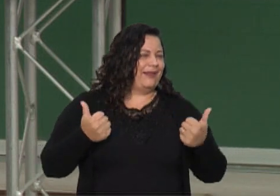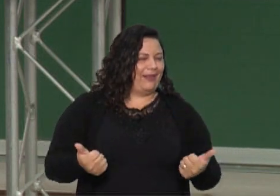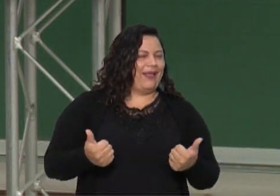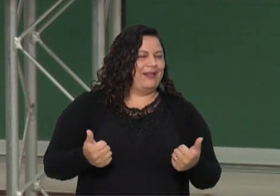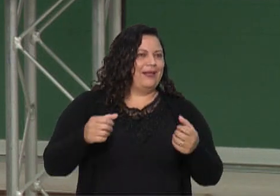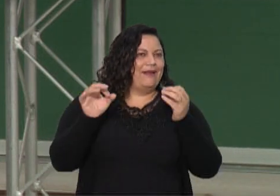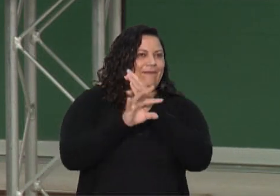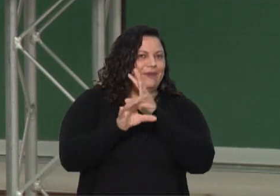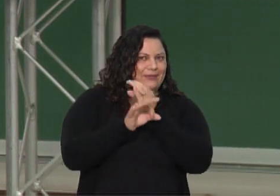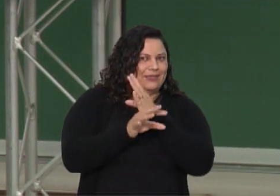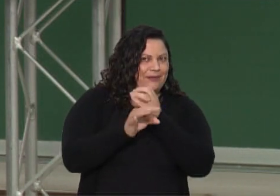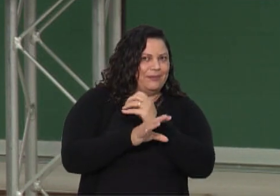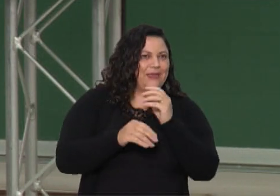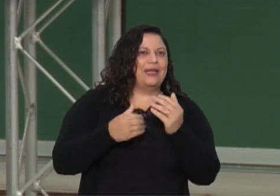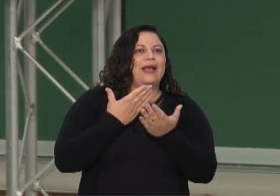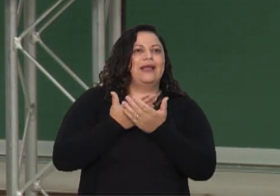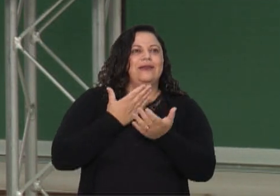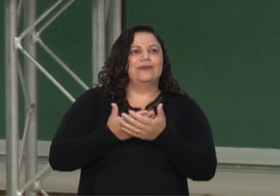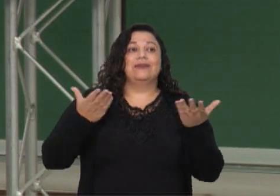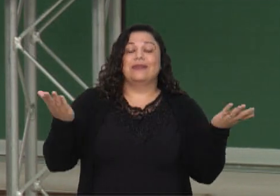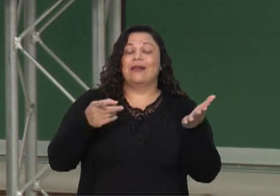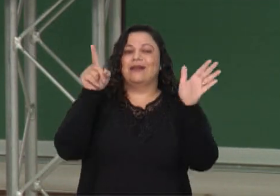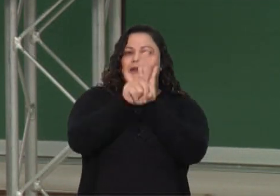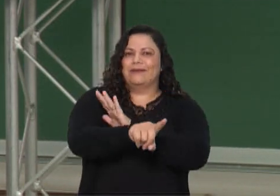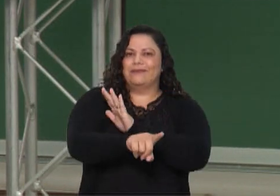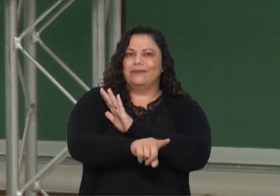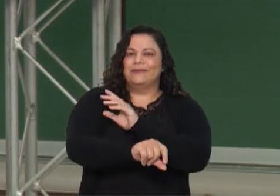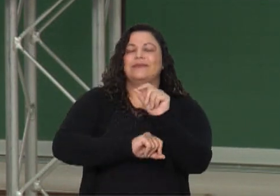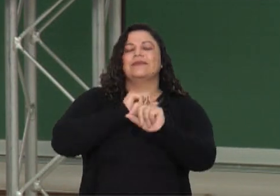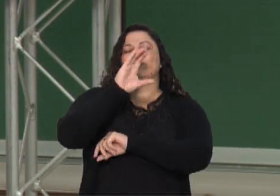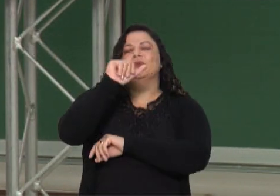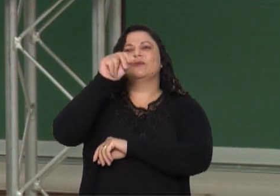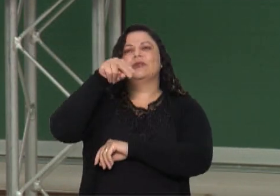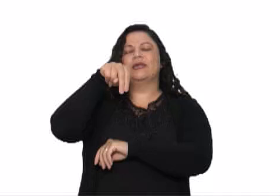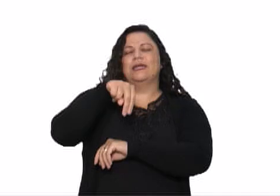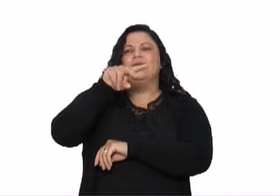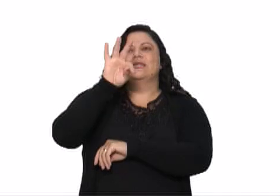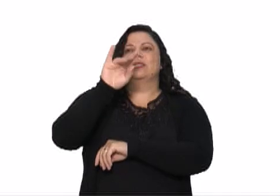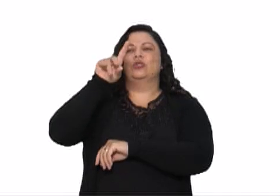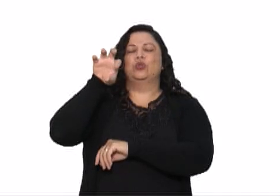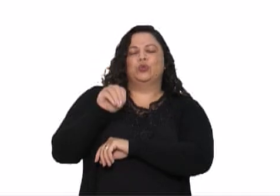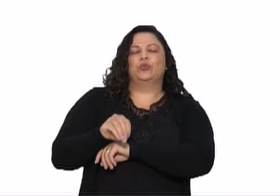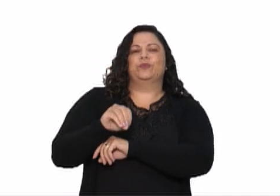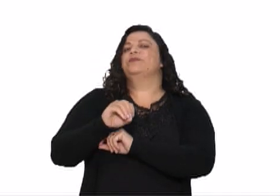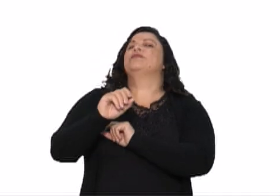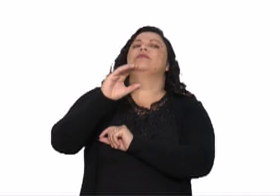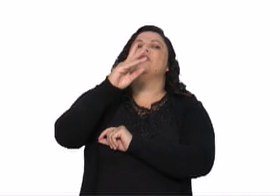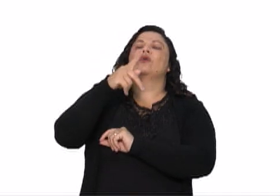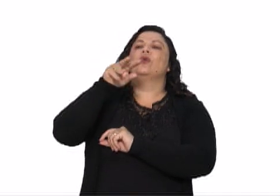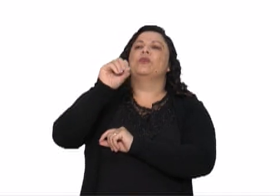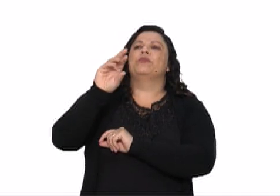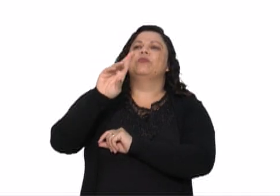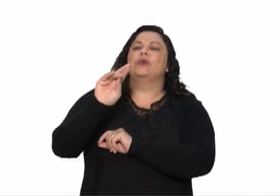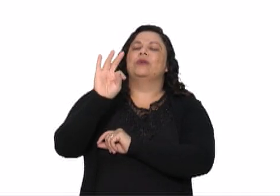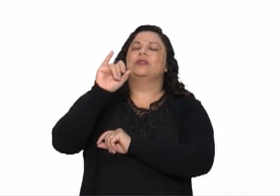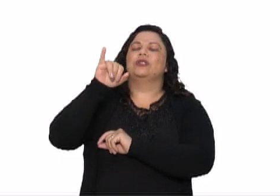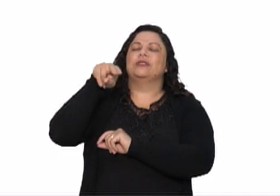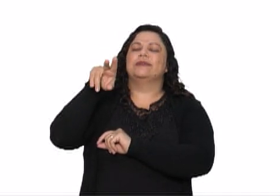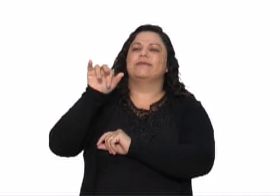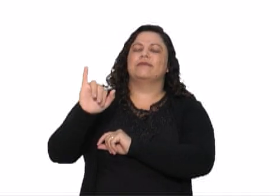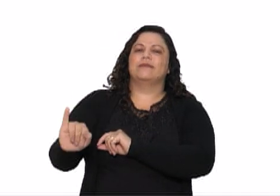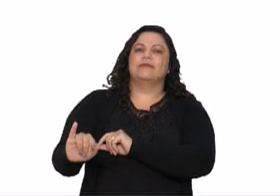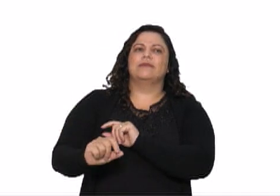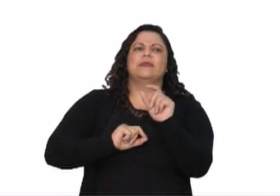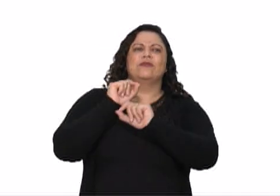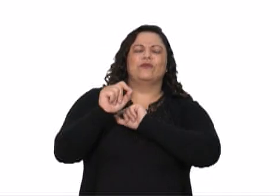nossa aula, que vem aí com um teste sobre o Cândido Portinari. Olha só. Cândido Portinari foi um artista que